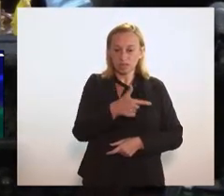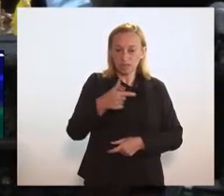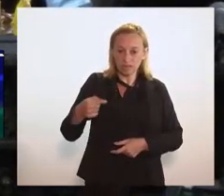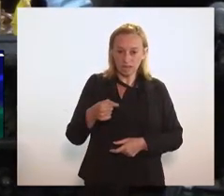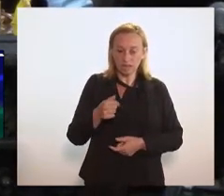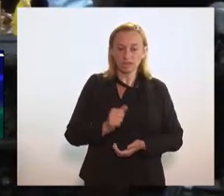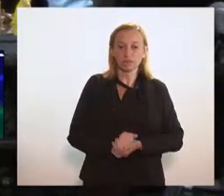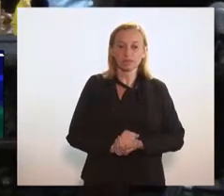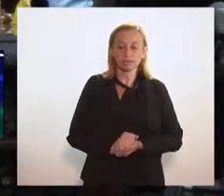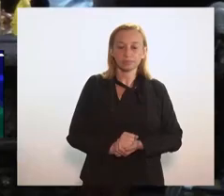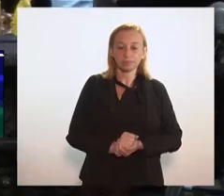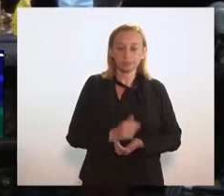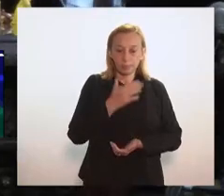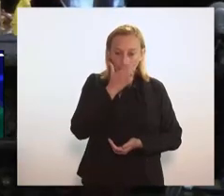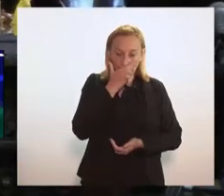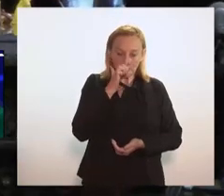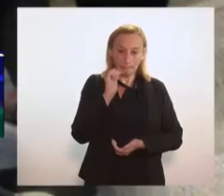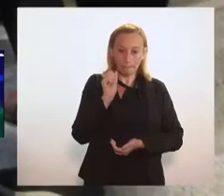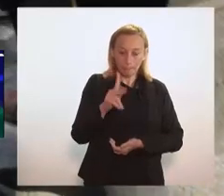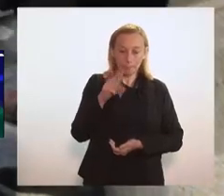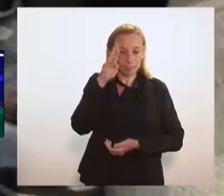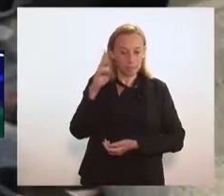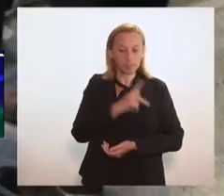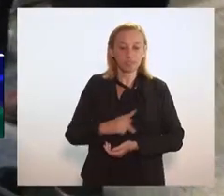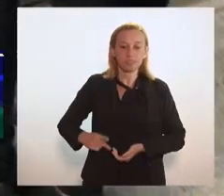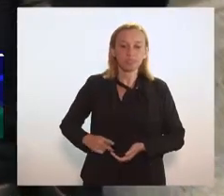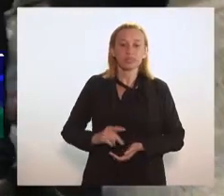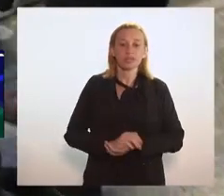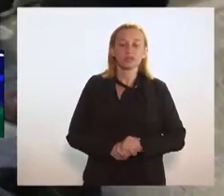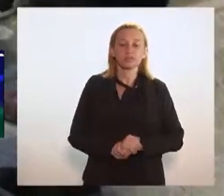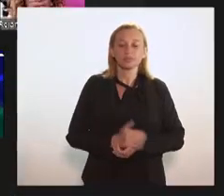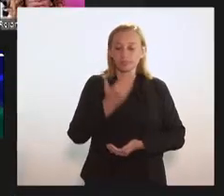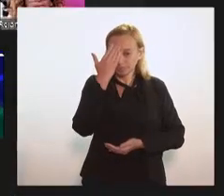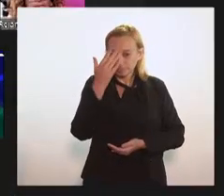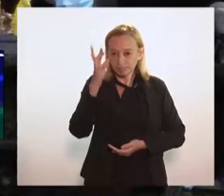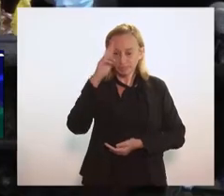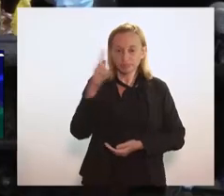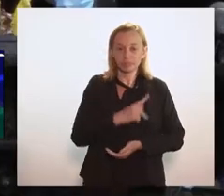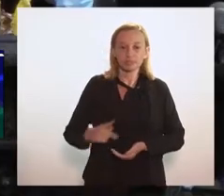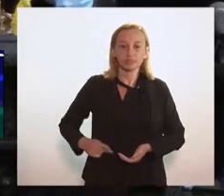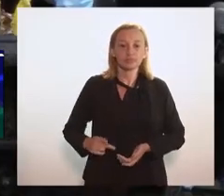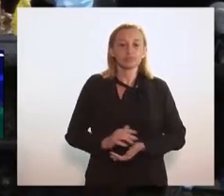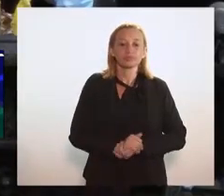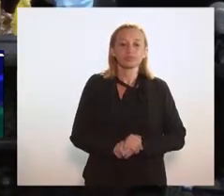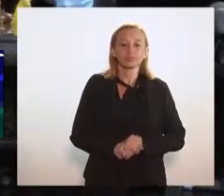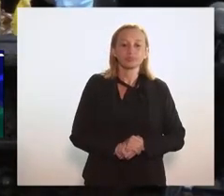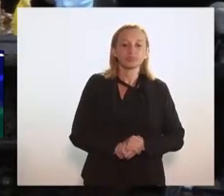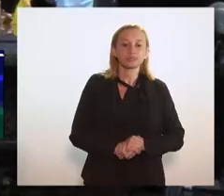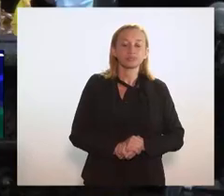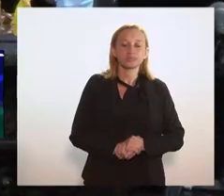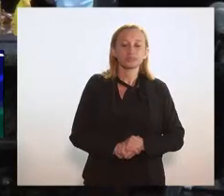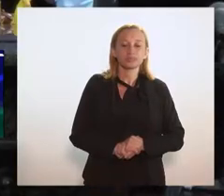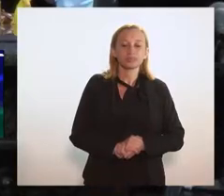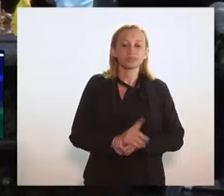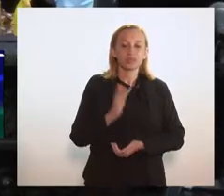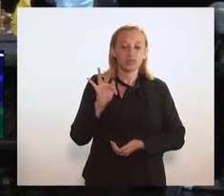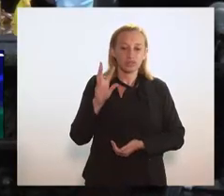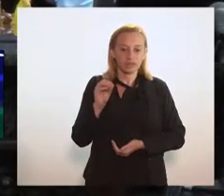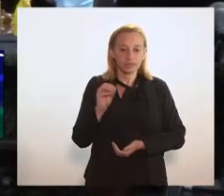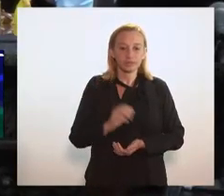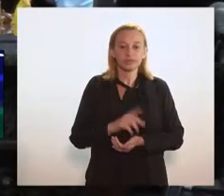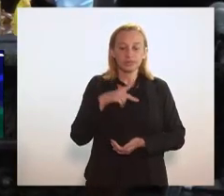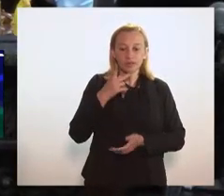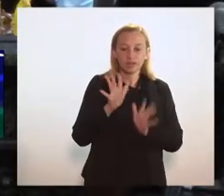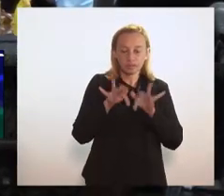De 17. Ok, presidente, vamos avaliar. Obrigada, presidente. Okay. Obrigado. Flávio, presidente, quer falar? Pela ordem final, por